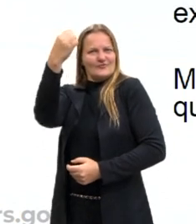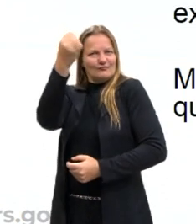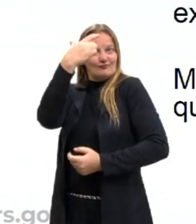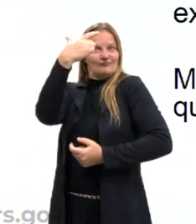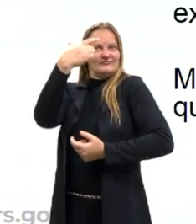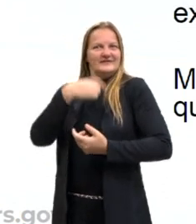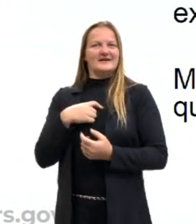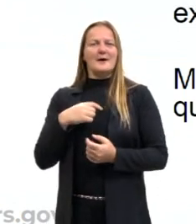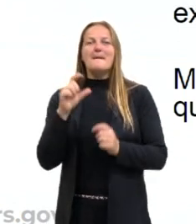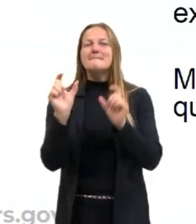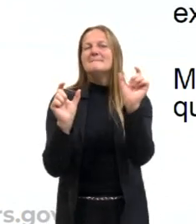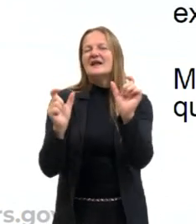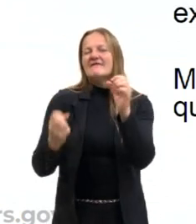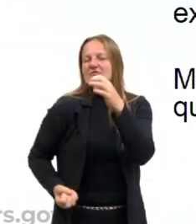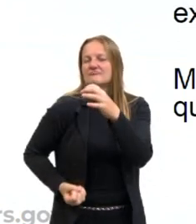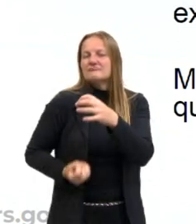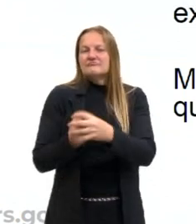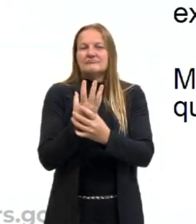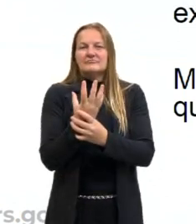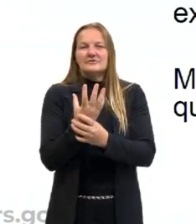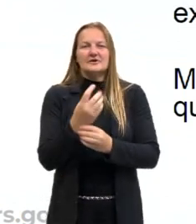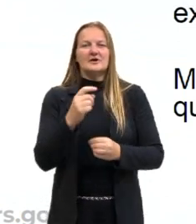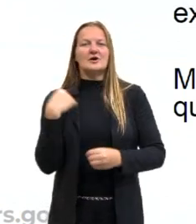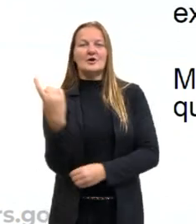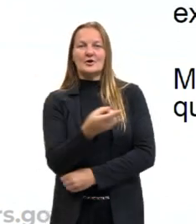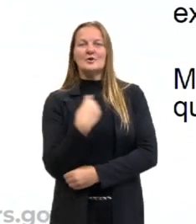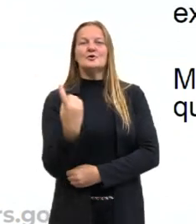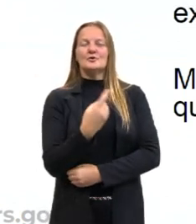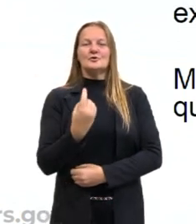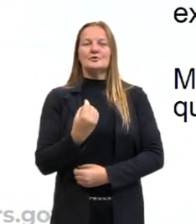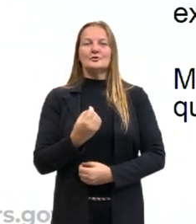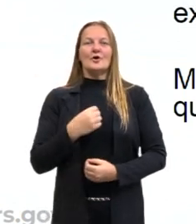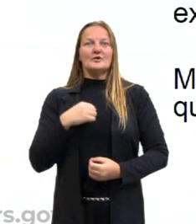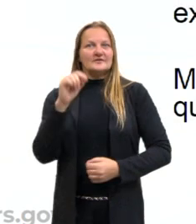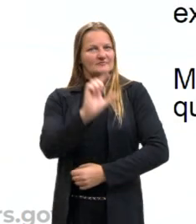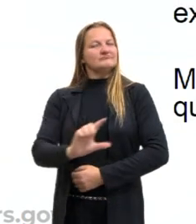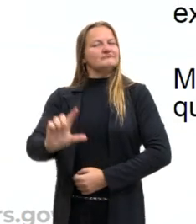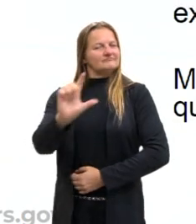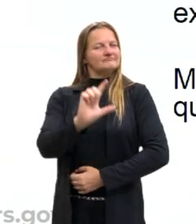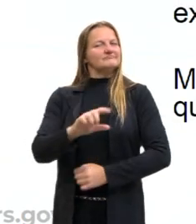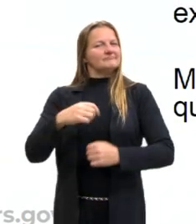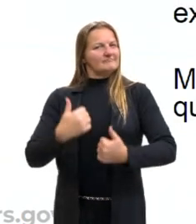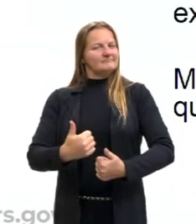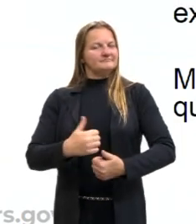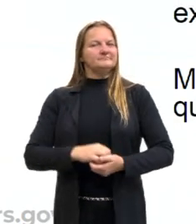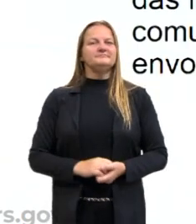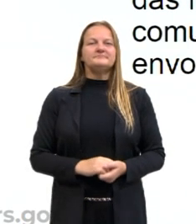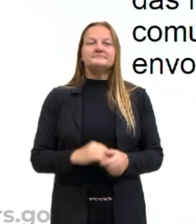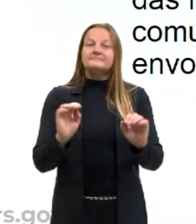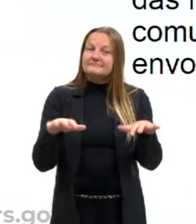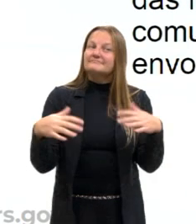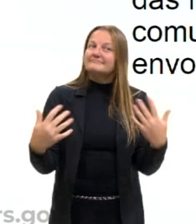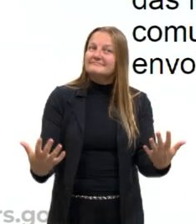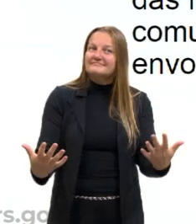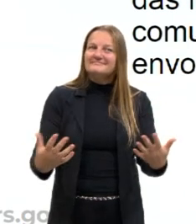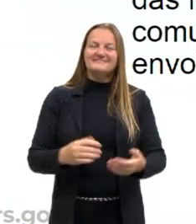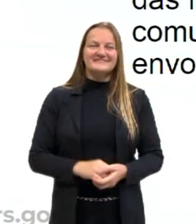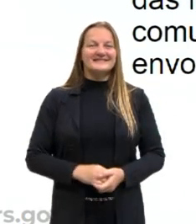palavras para criar a nossa literatura tá então